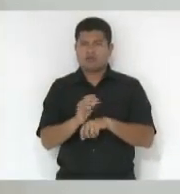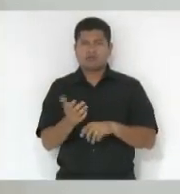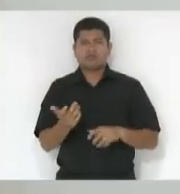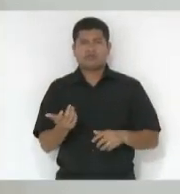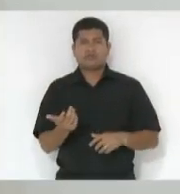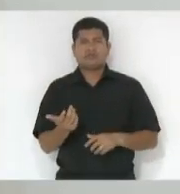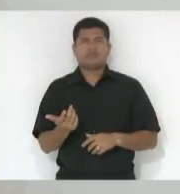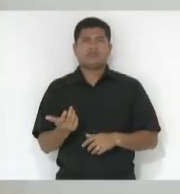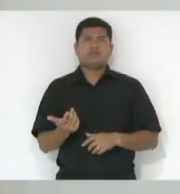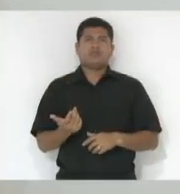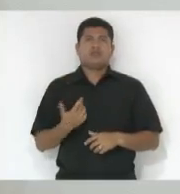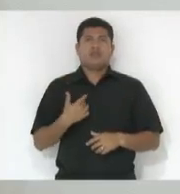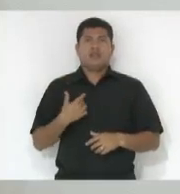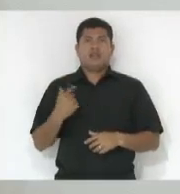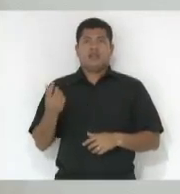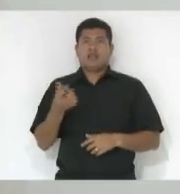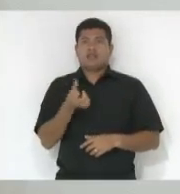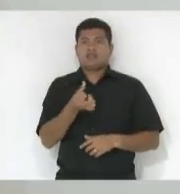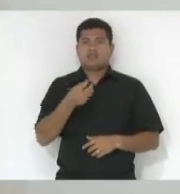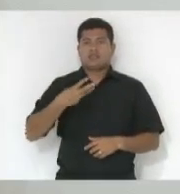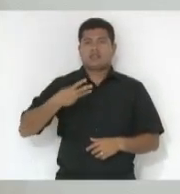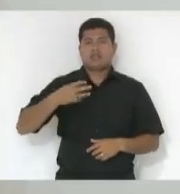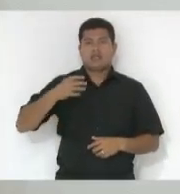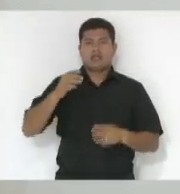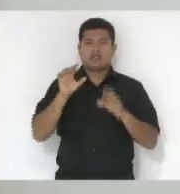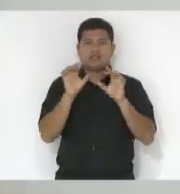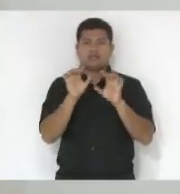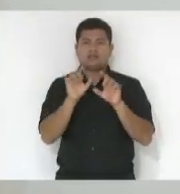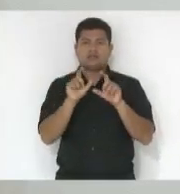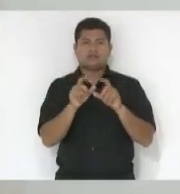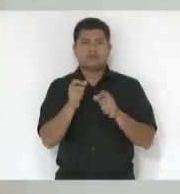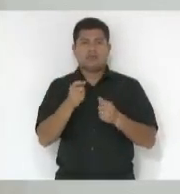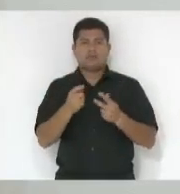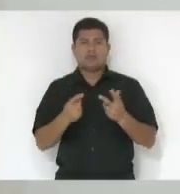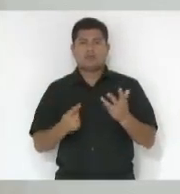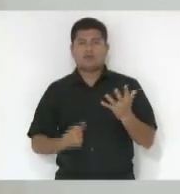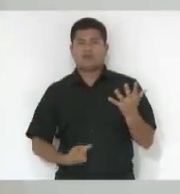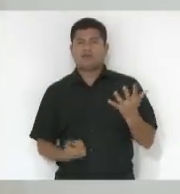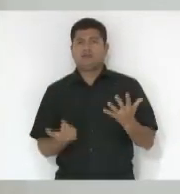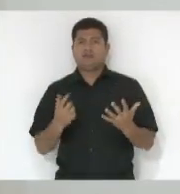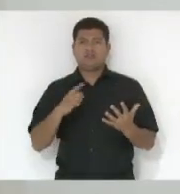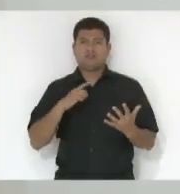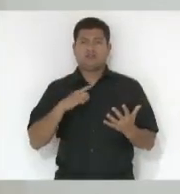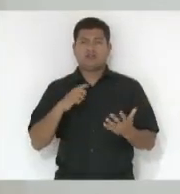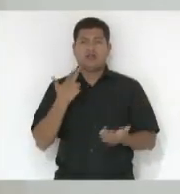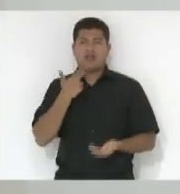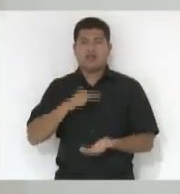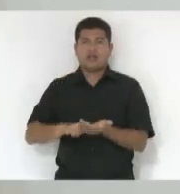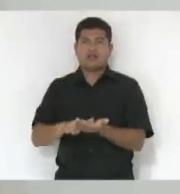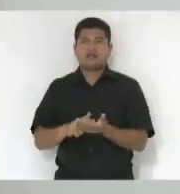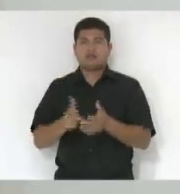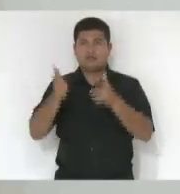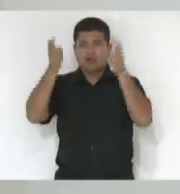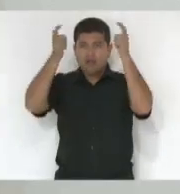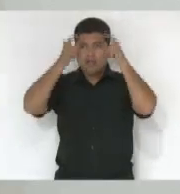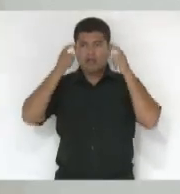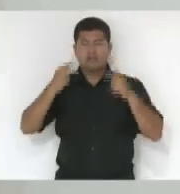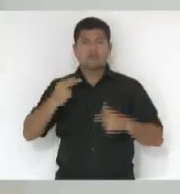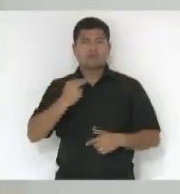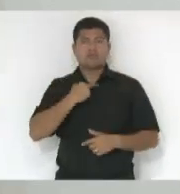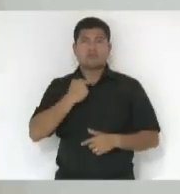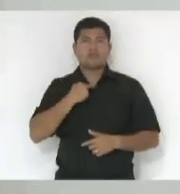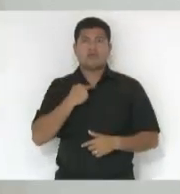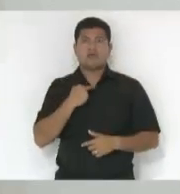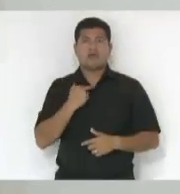entre as 63 cláusulas da Carta Magna, estava estabelecido que o rei não poderia mais